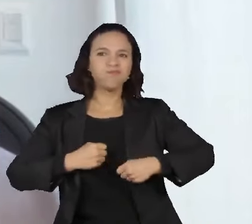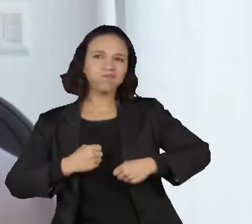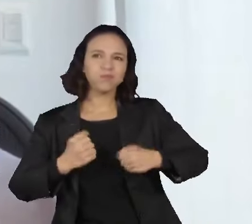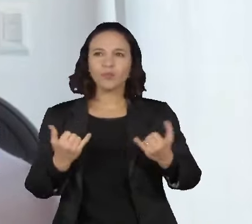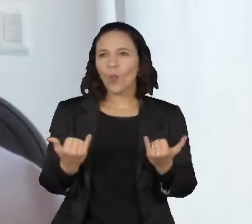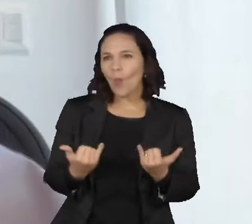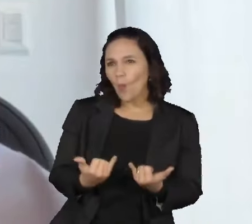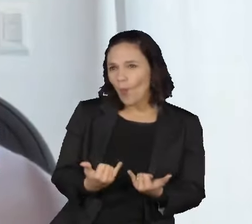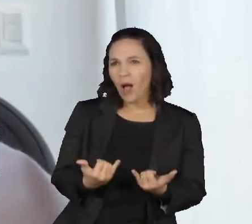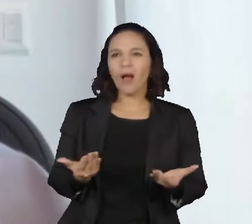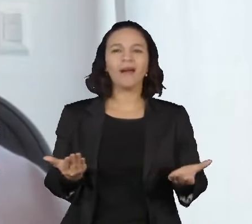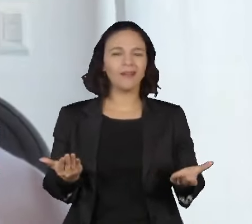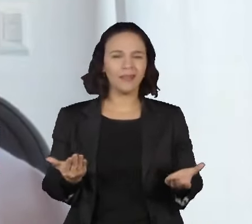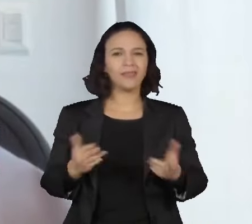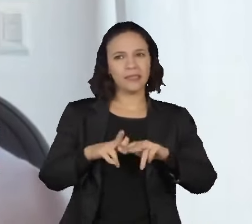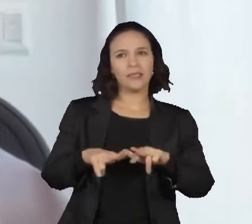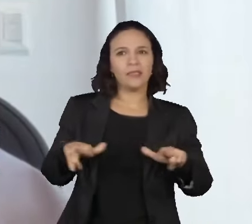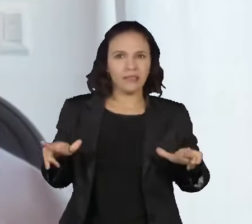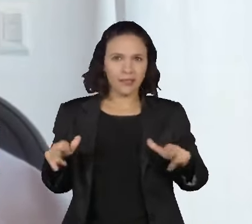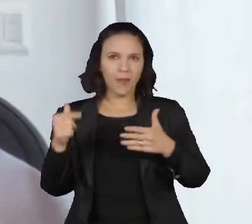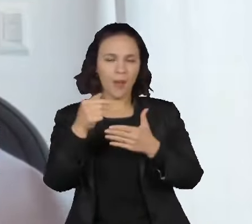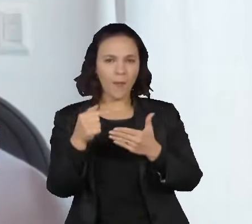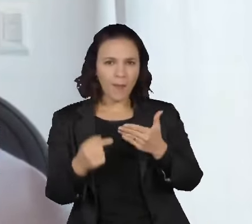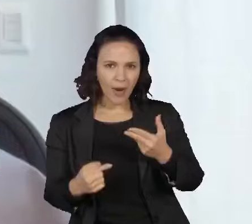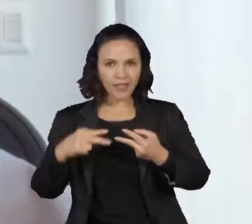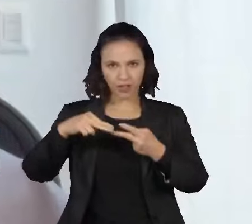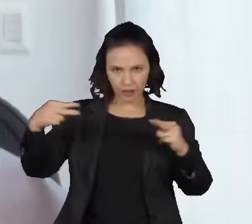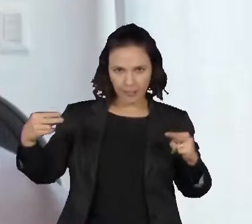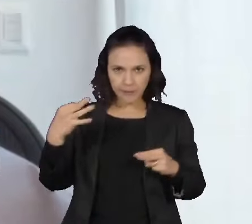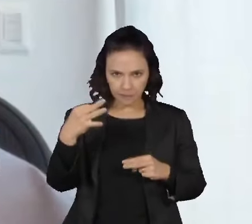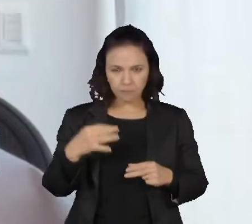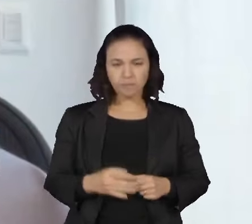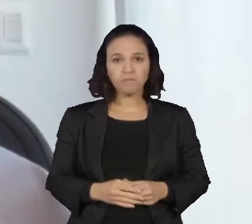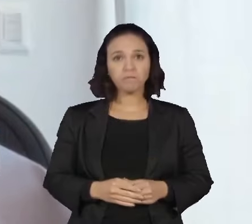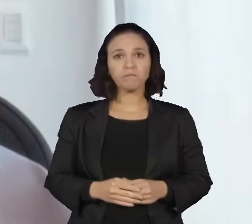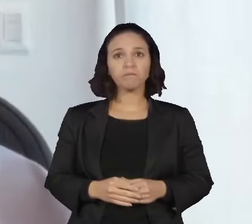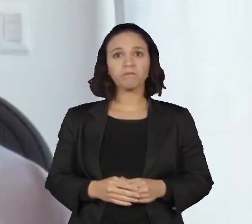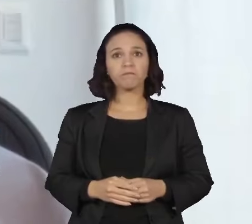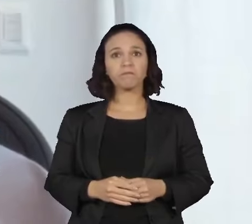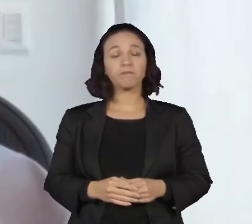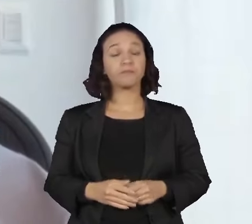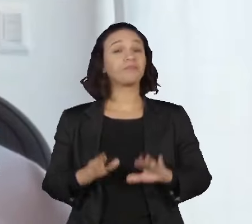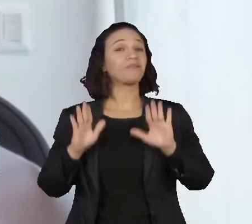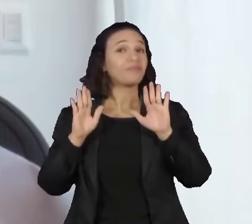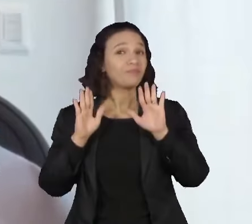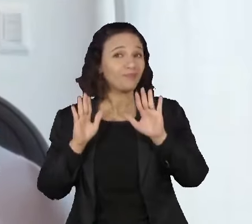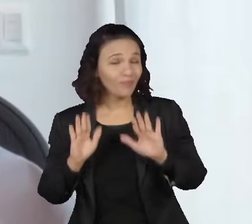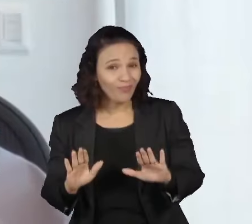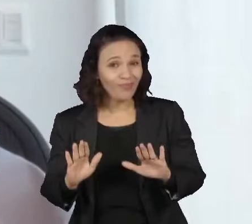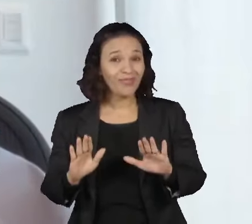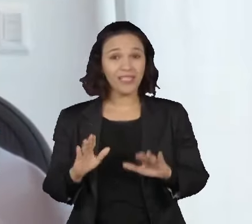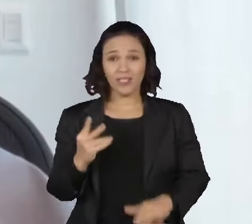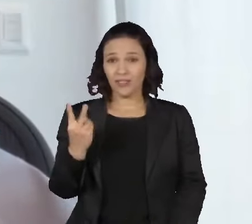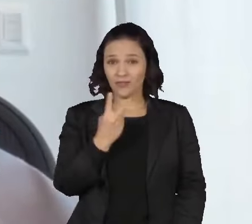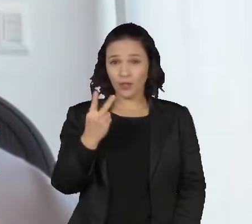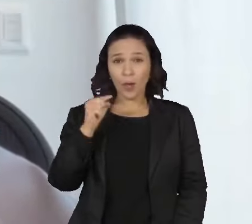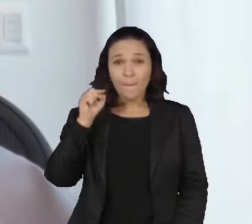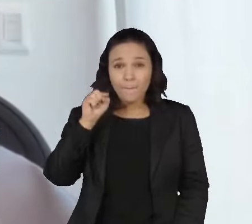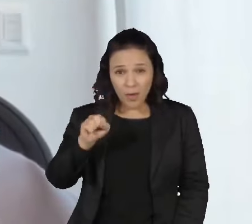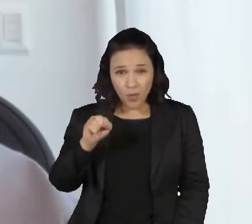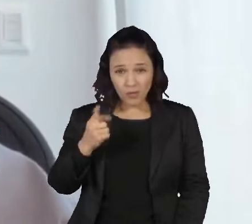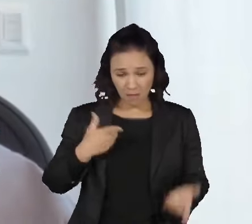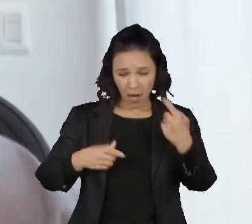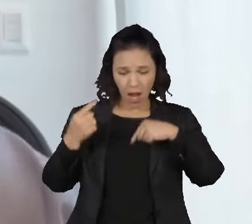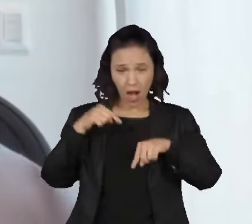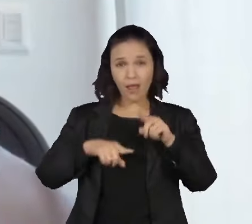mais magrinho, enfim, muitas coisas relacionadas com isso. Muito bem. Só que esses 22 mil genes, nós